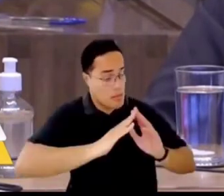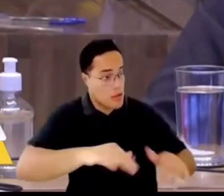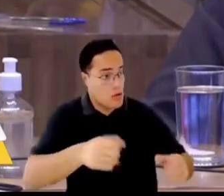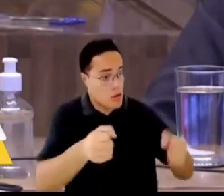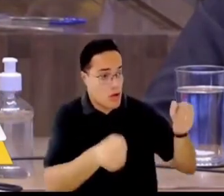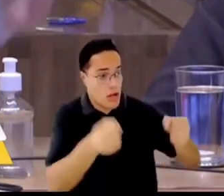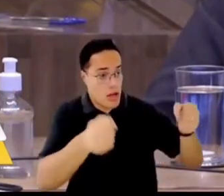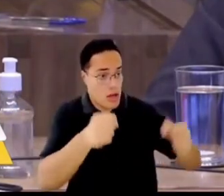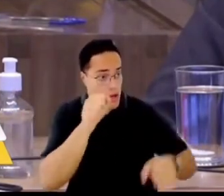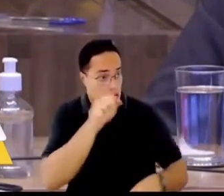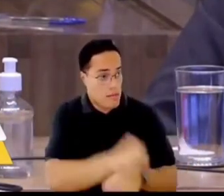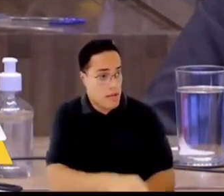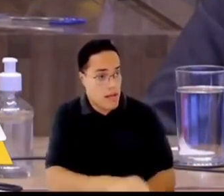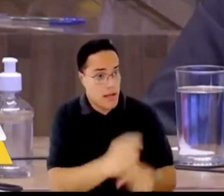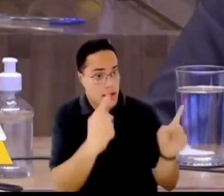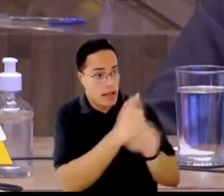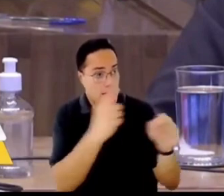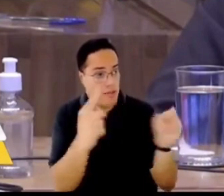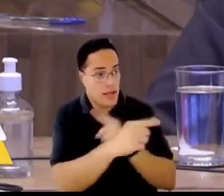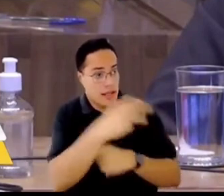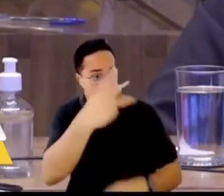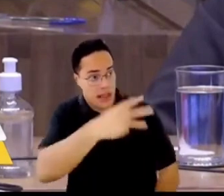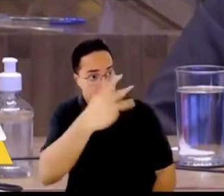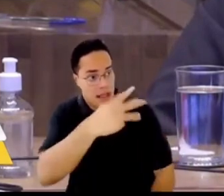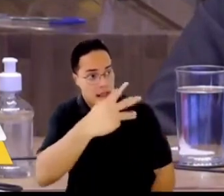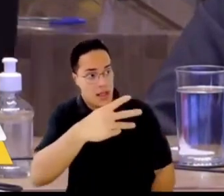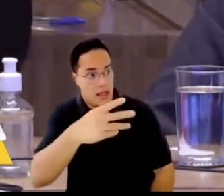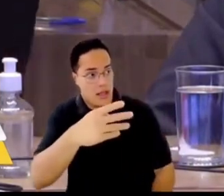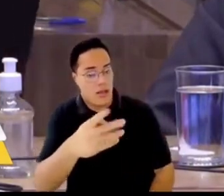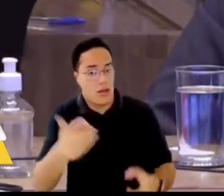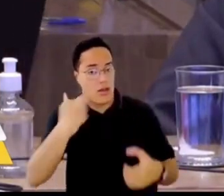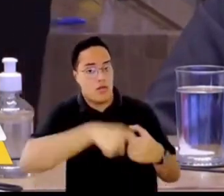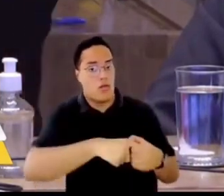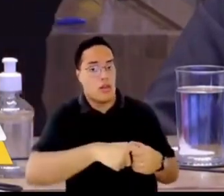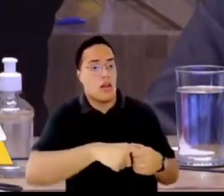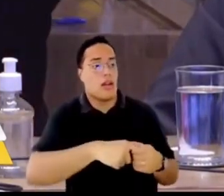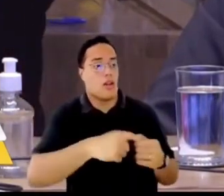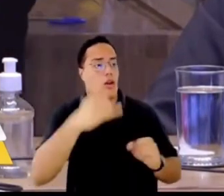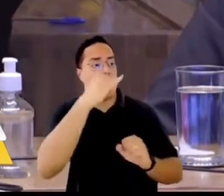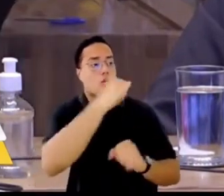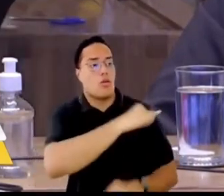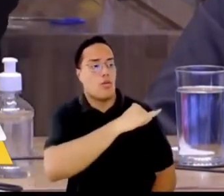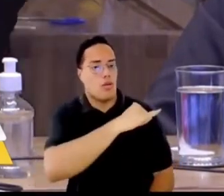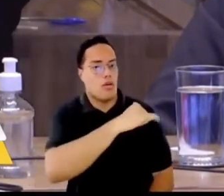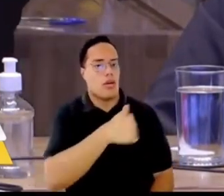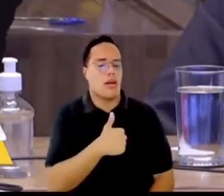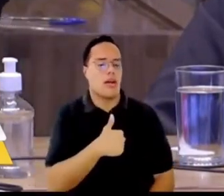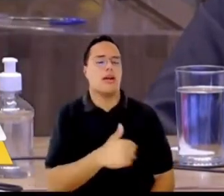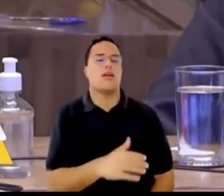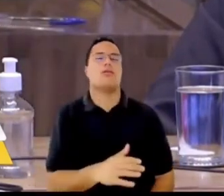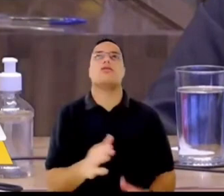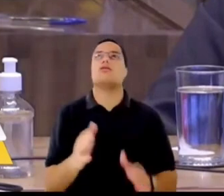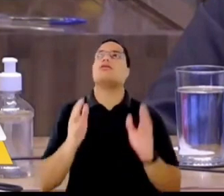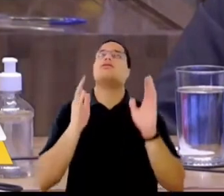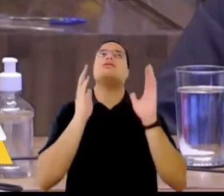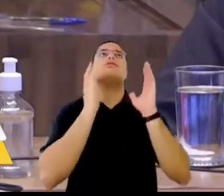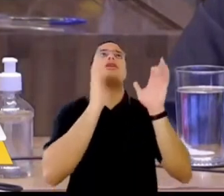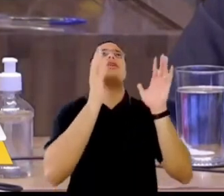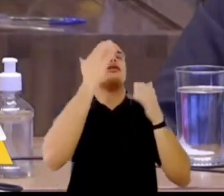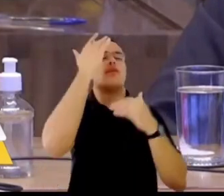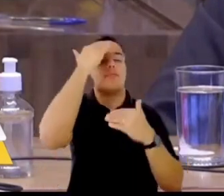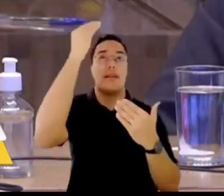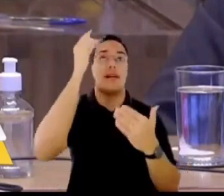avenida, paralela ao caminhão, já retornando do aeroporto. Ali eu dei graças a Deus, achando que ele ia descer do